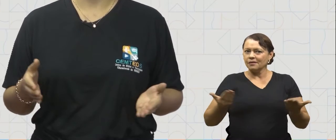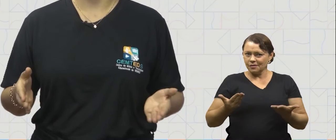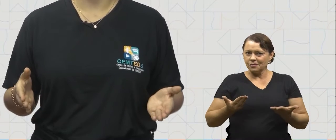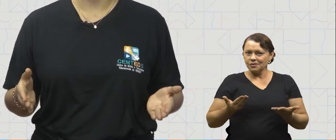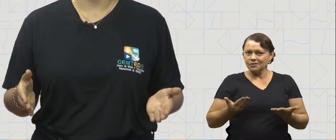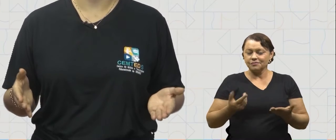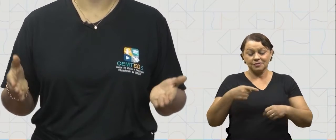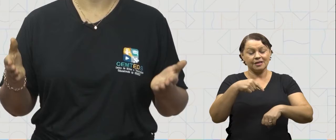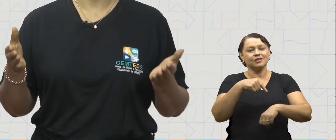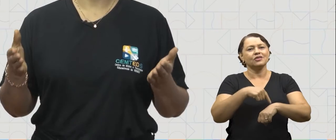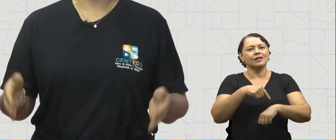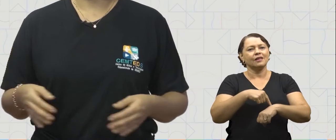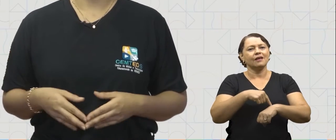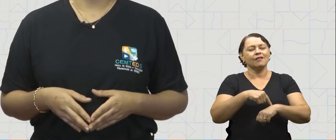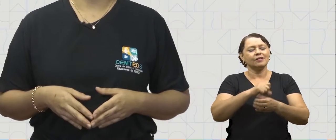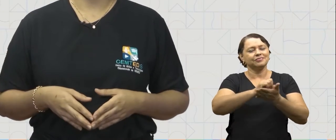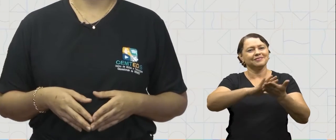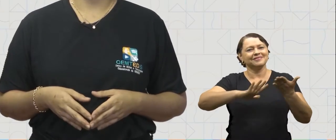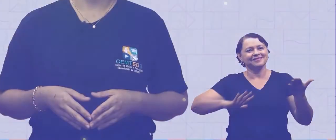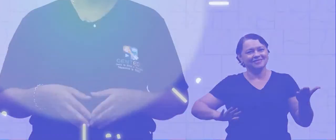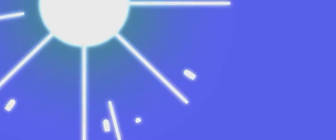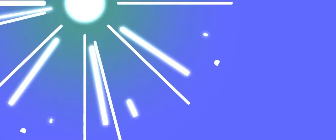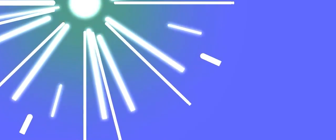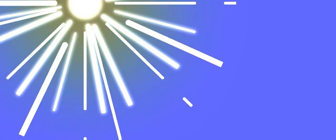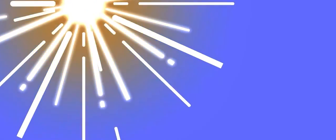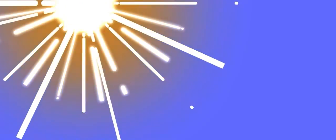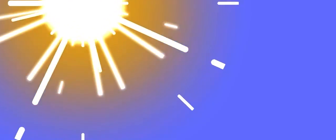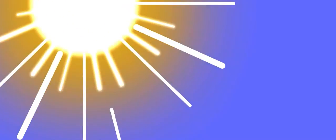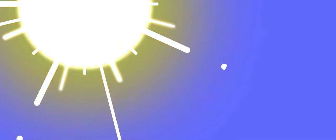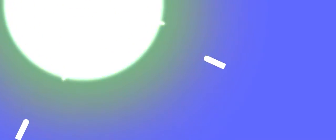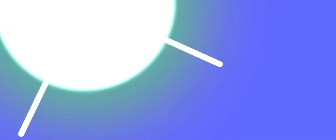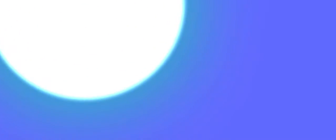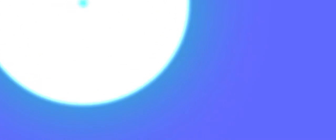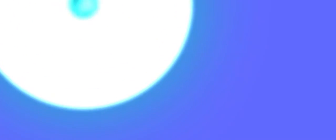hoje? Está na hora da atividade.